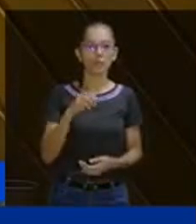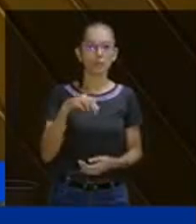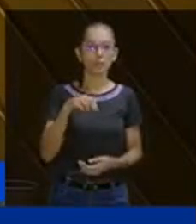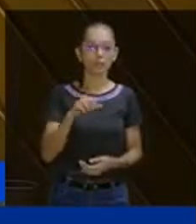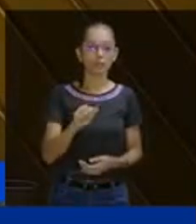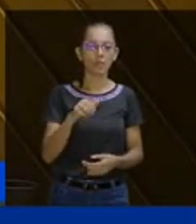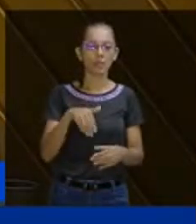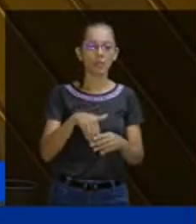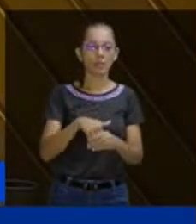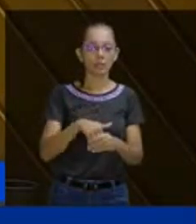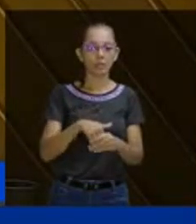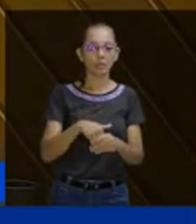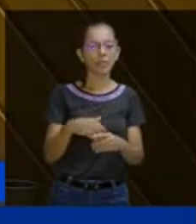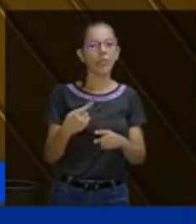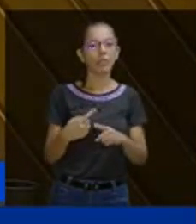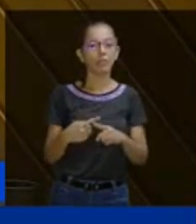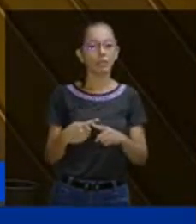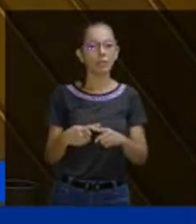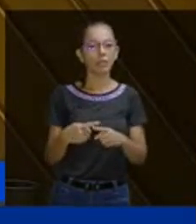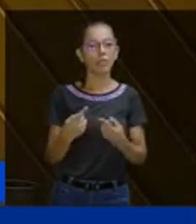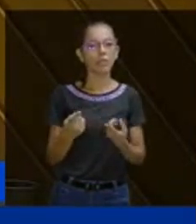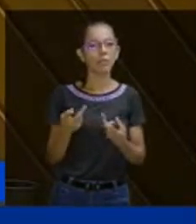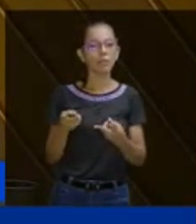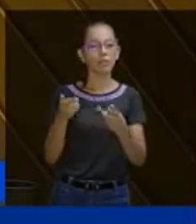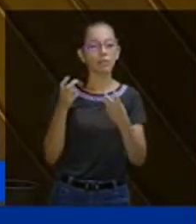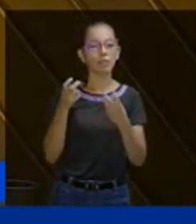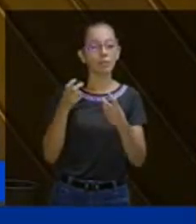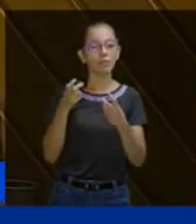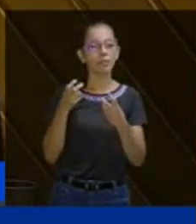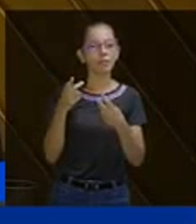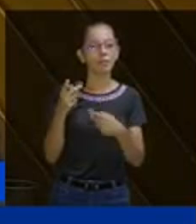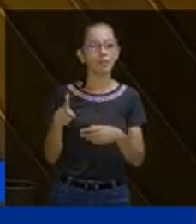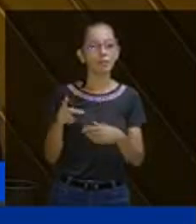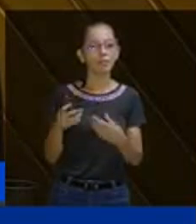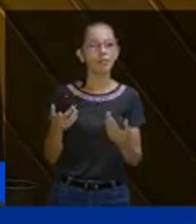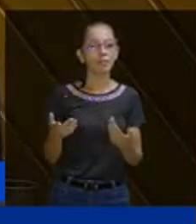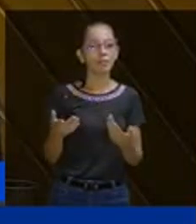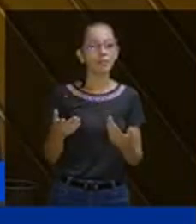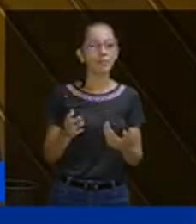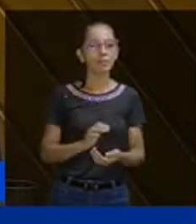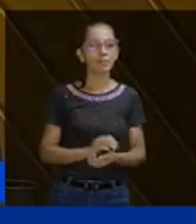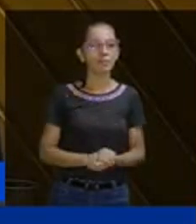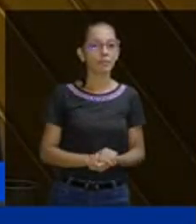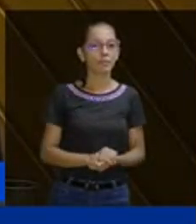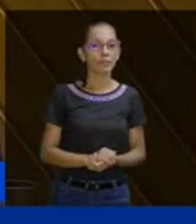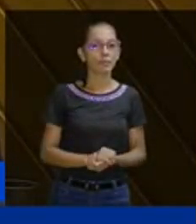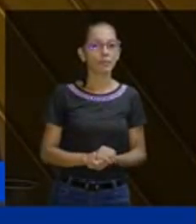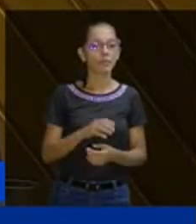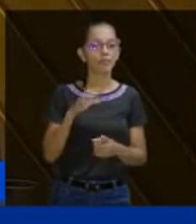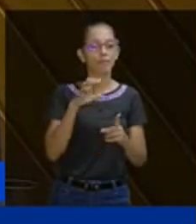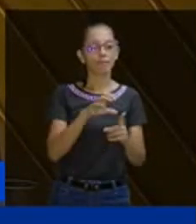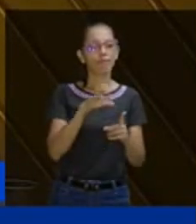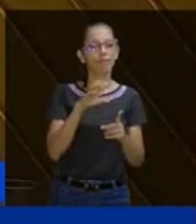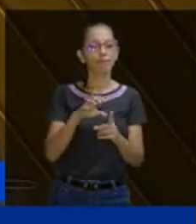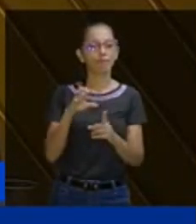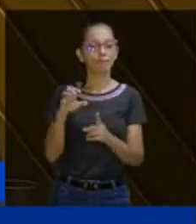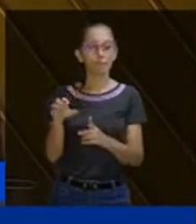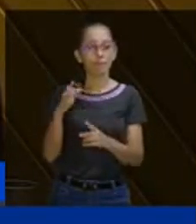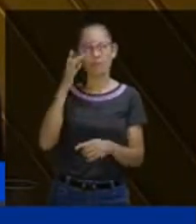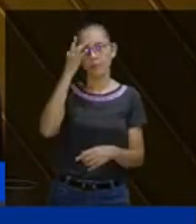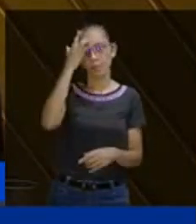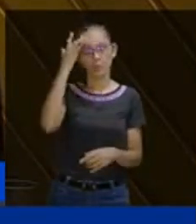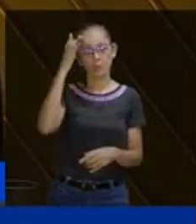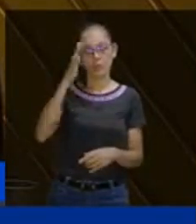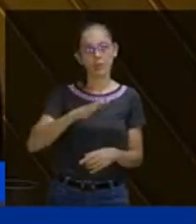prisão justamente por ter vislumbrado ali uma coação a eleitores. A decisão